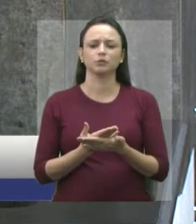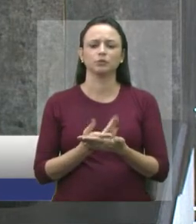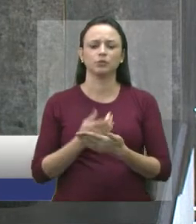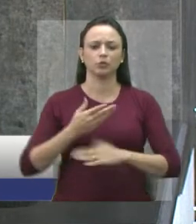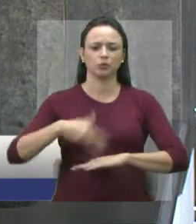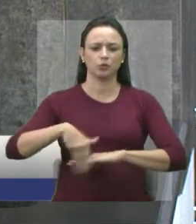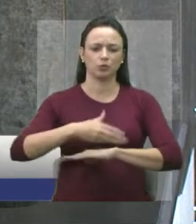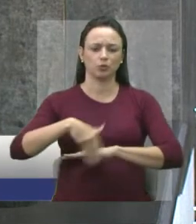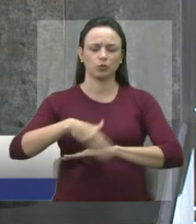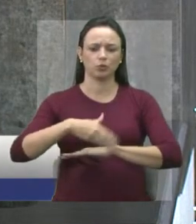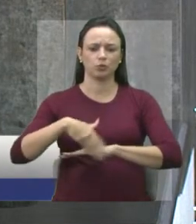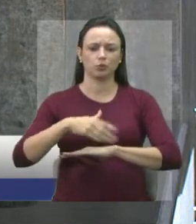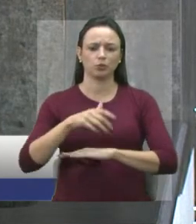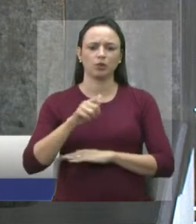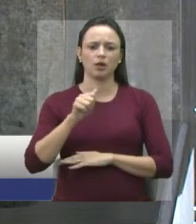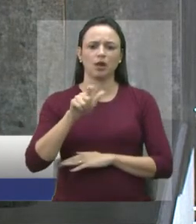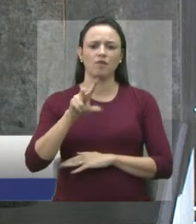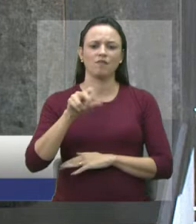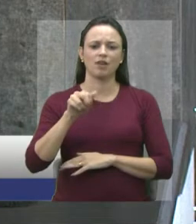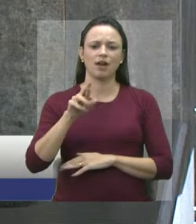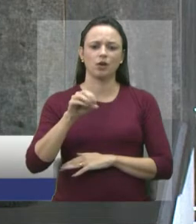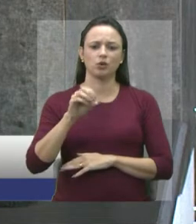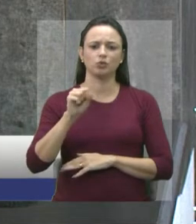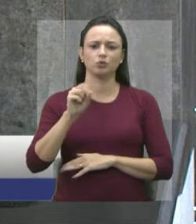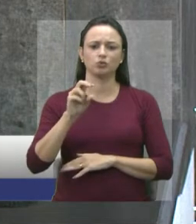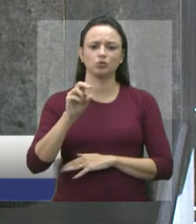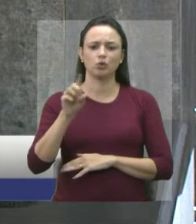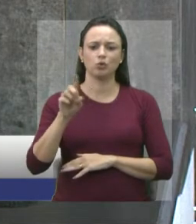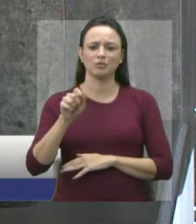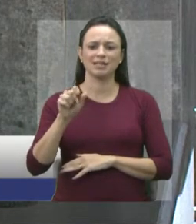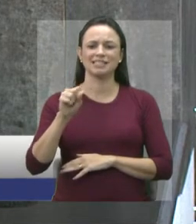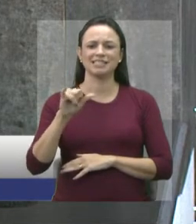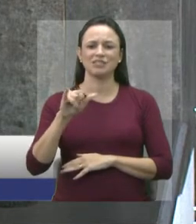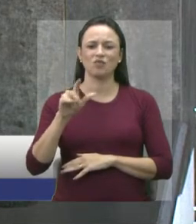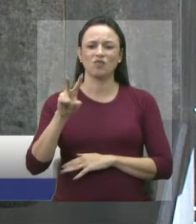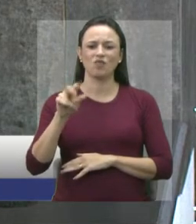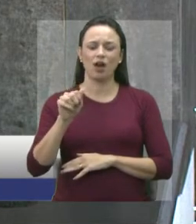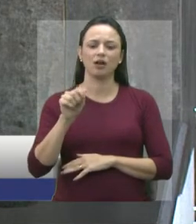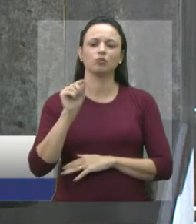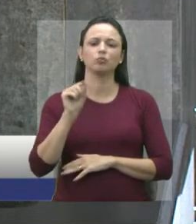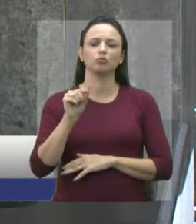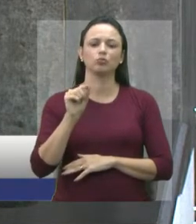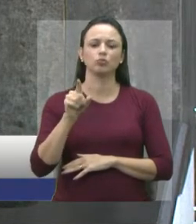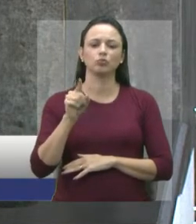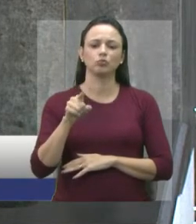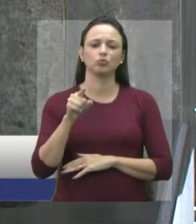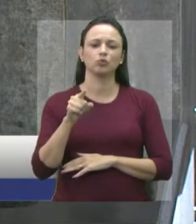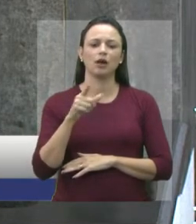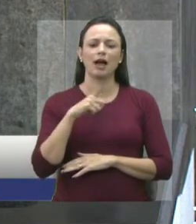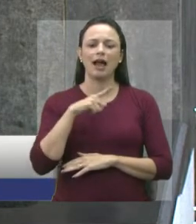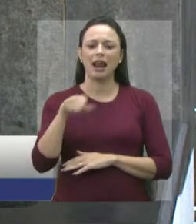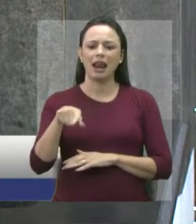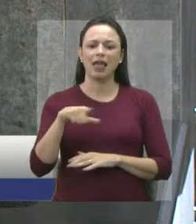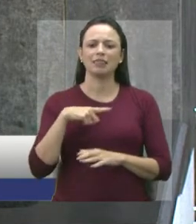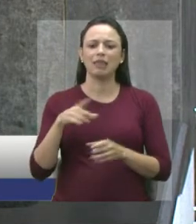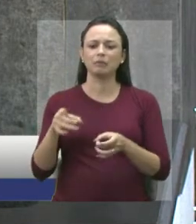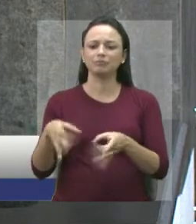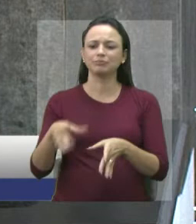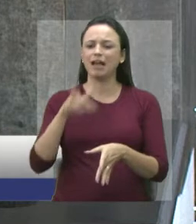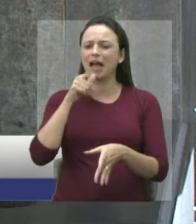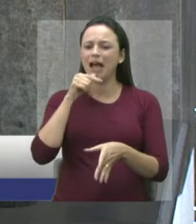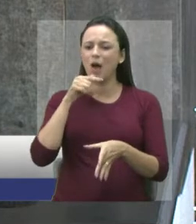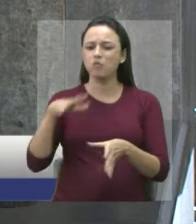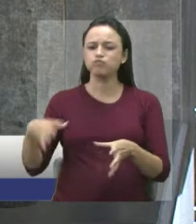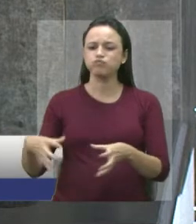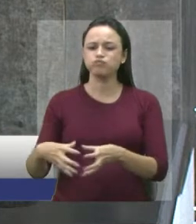rua Álvaro Souza e Silva, onde os moradores nos relatam que o grande acúmulo de água, junto